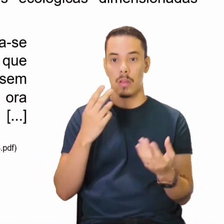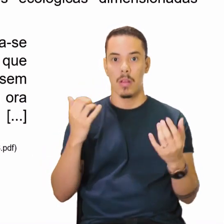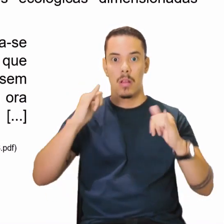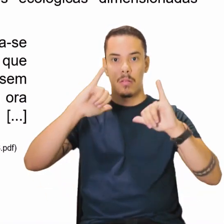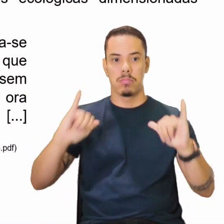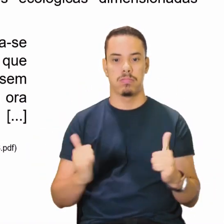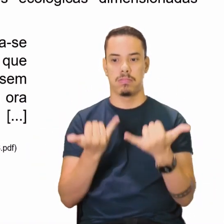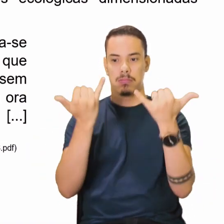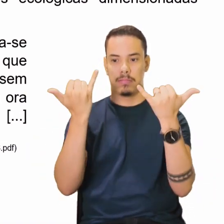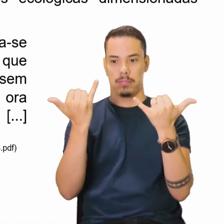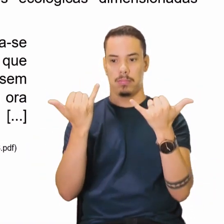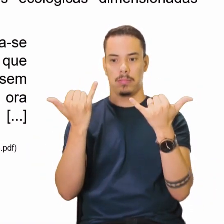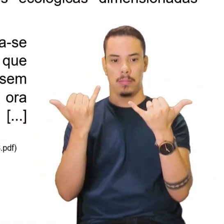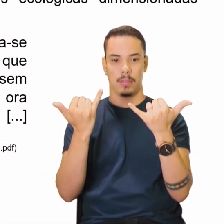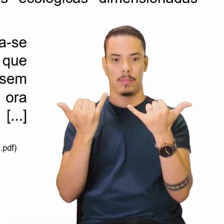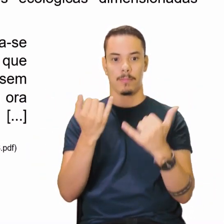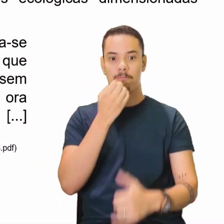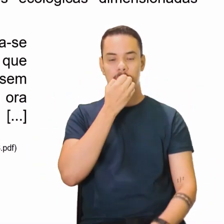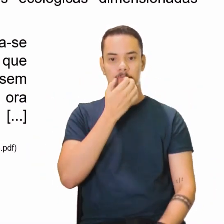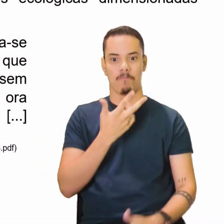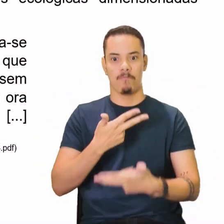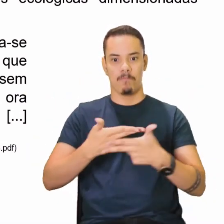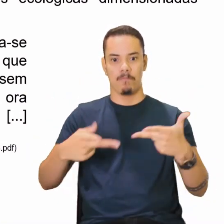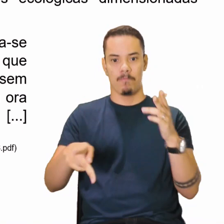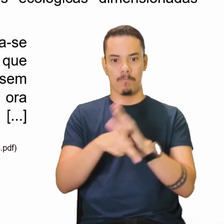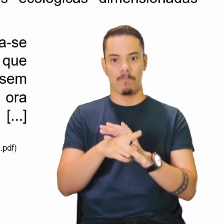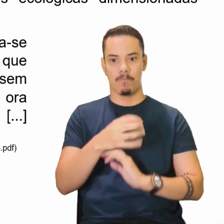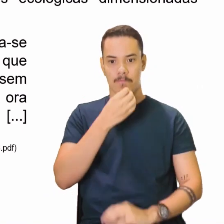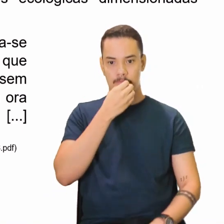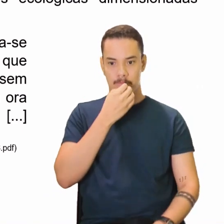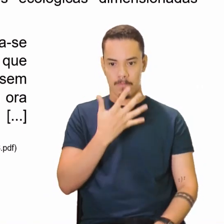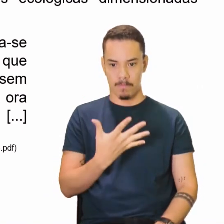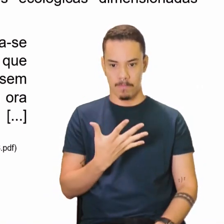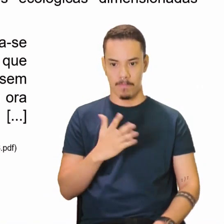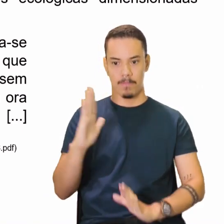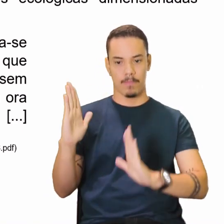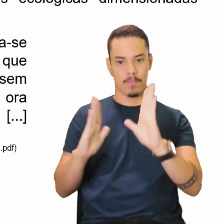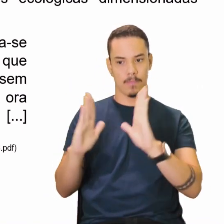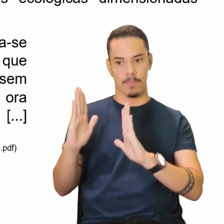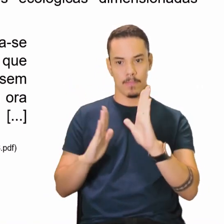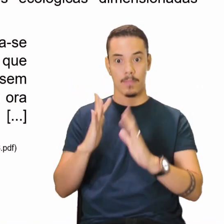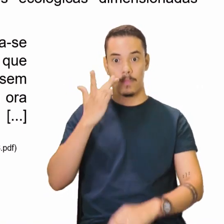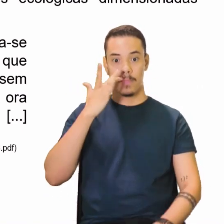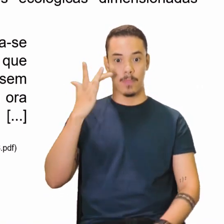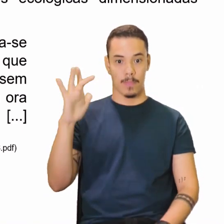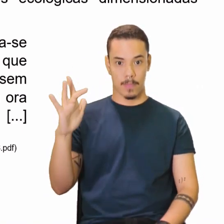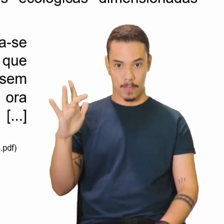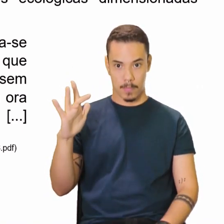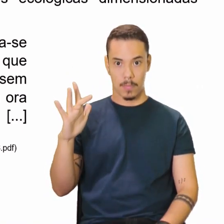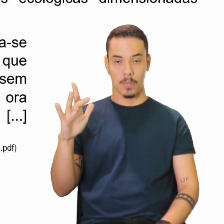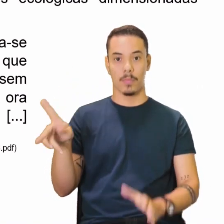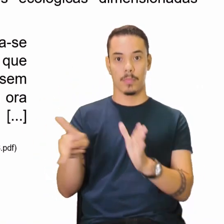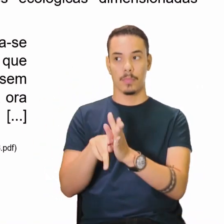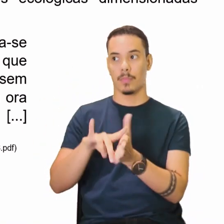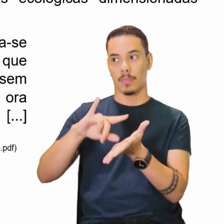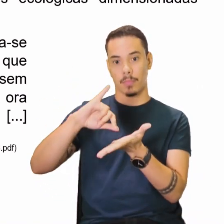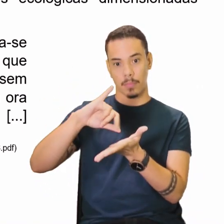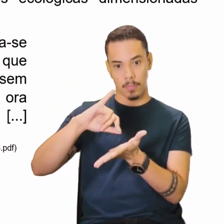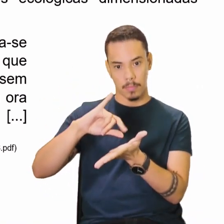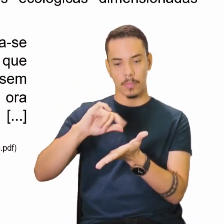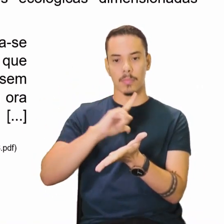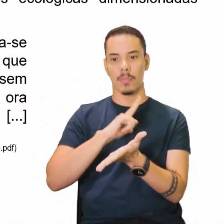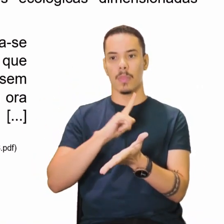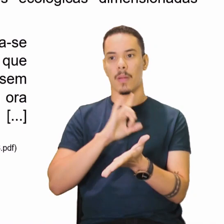desfrutando as benesses da chamada Era de ouro do capitalismo, que somente